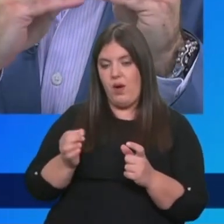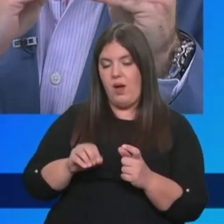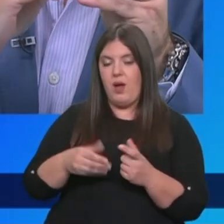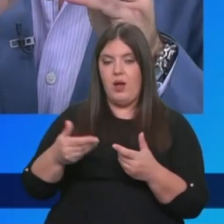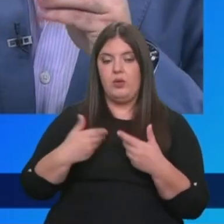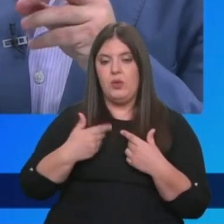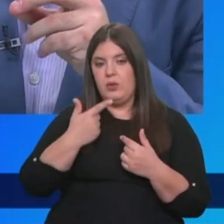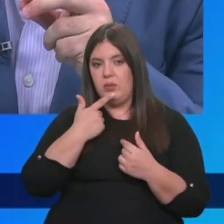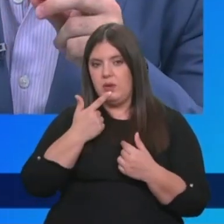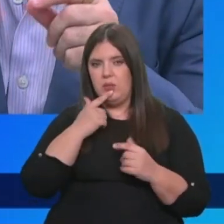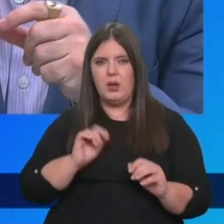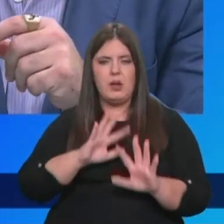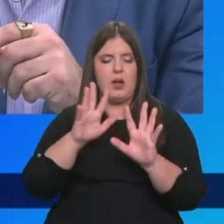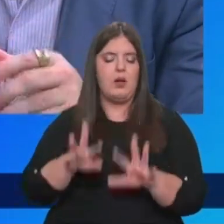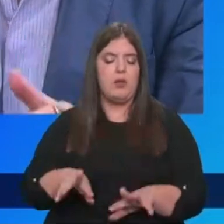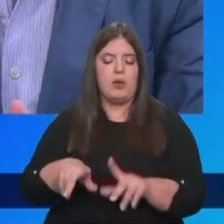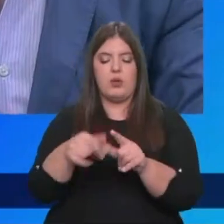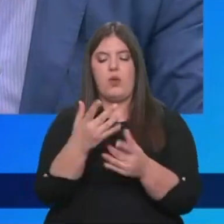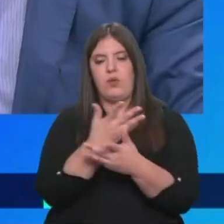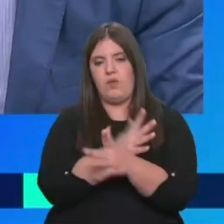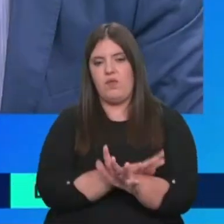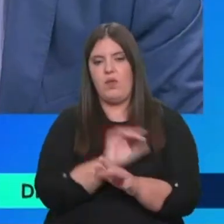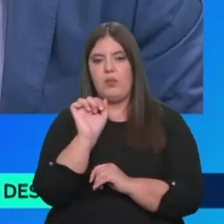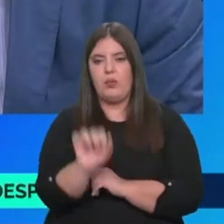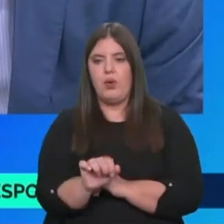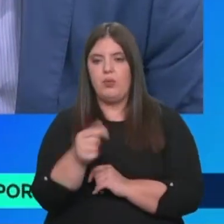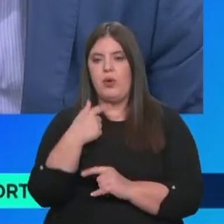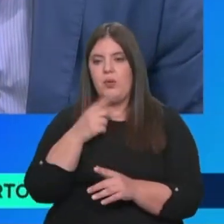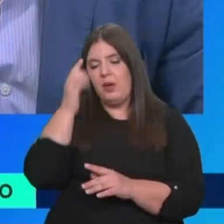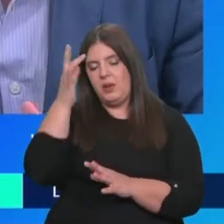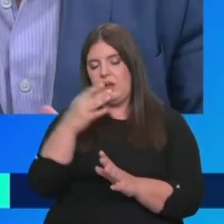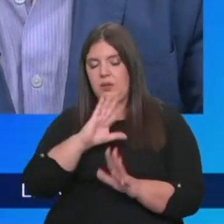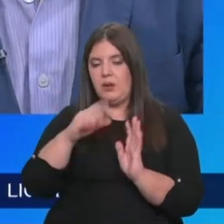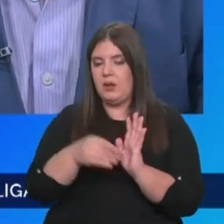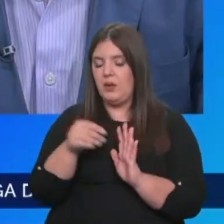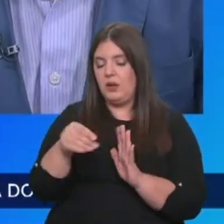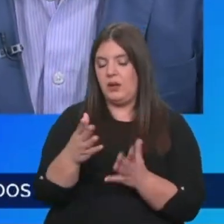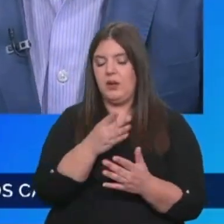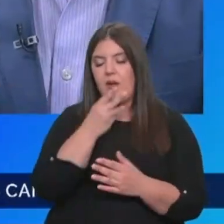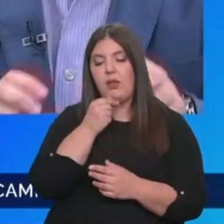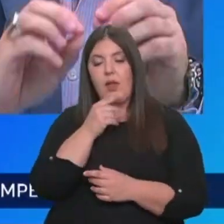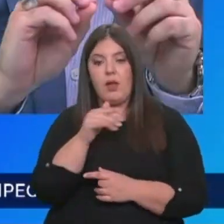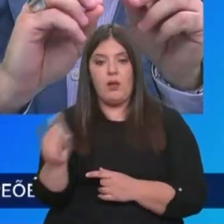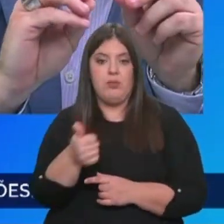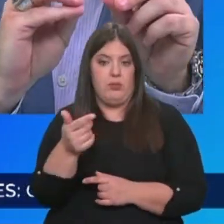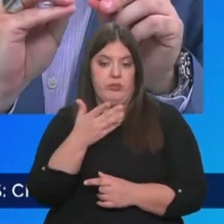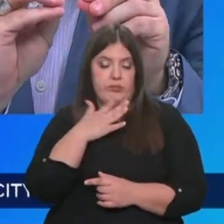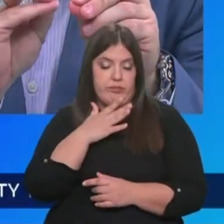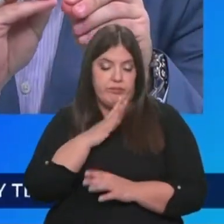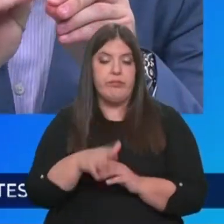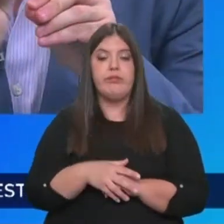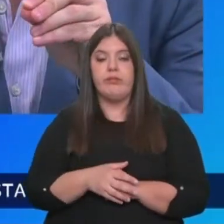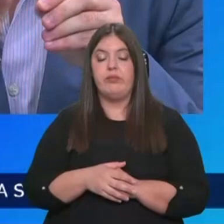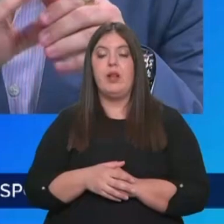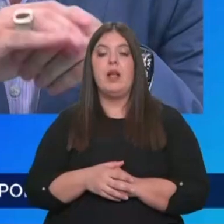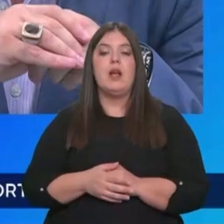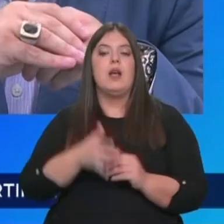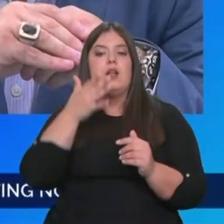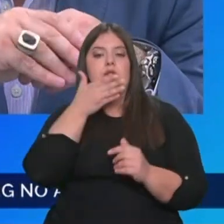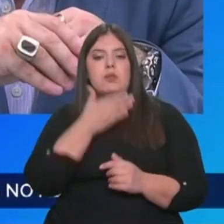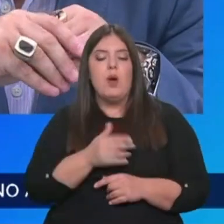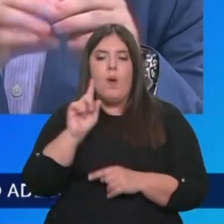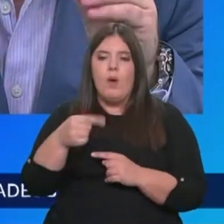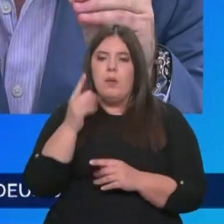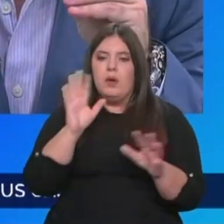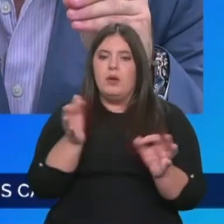ajuda-nos a perceber a evolução do próprio fogo. Imagina as implicações aqui na Terra, estudar tudo isto muito melhor. Outra experiência extraordinária